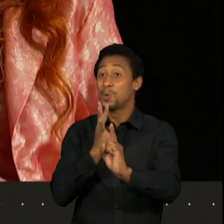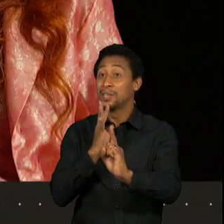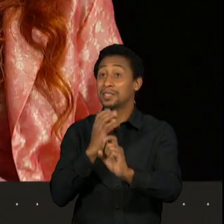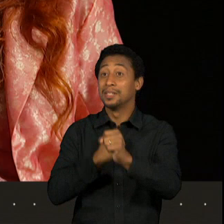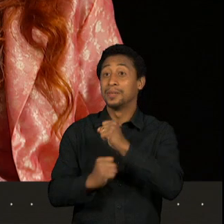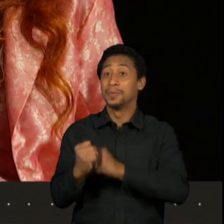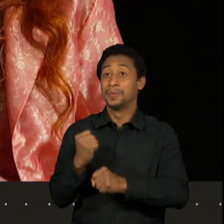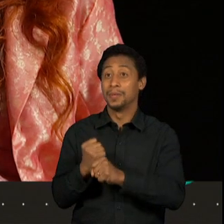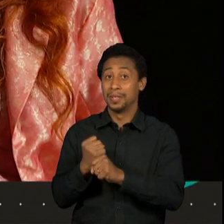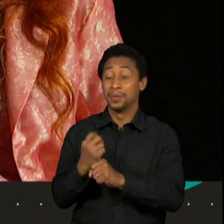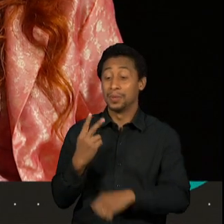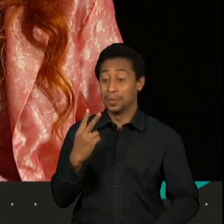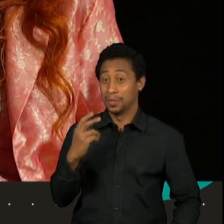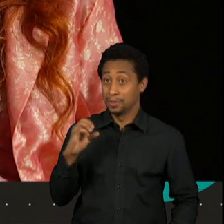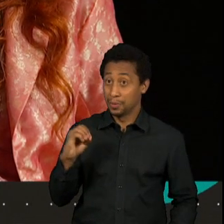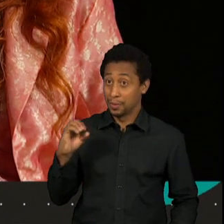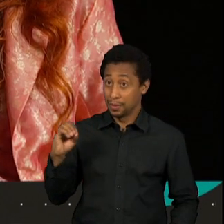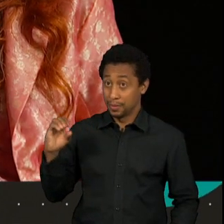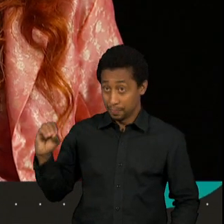Praça Roosevelt.